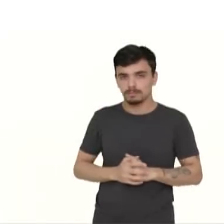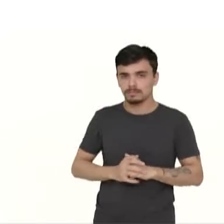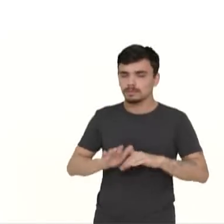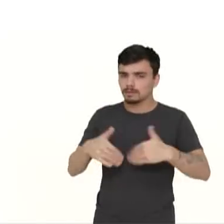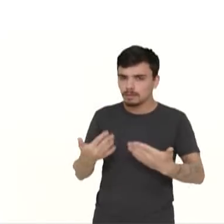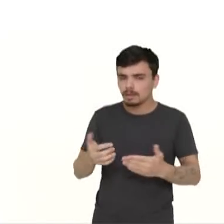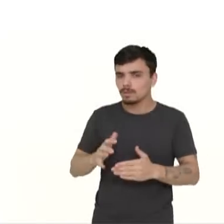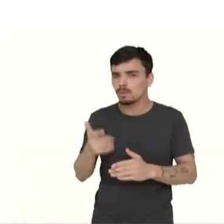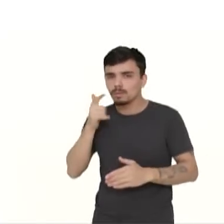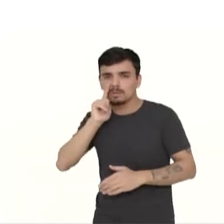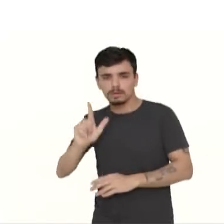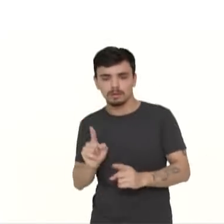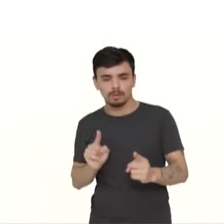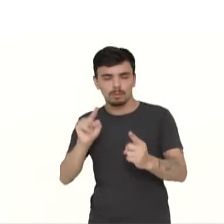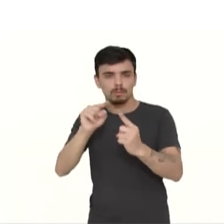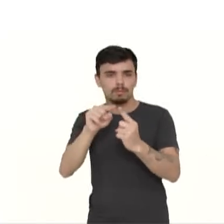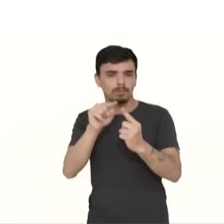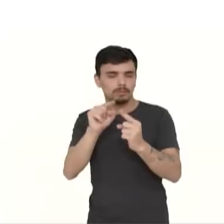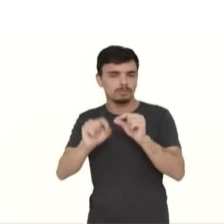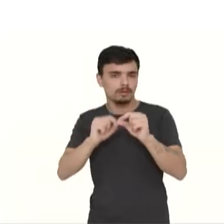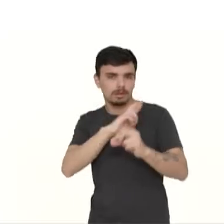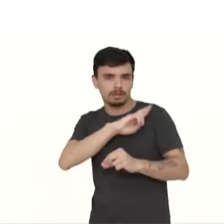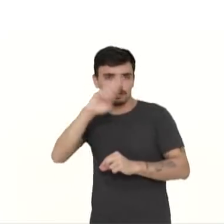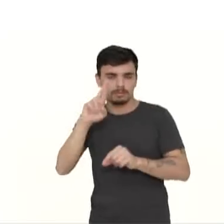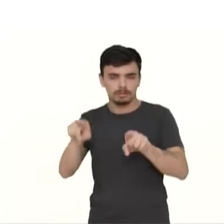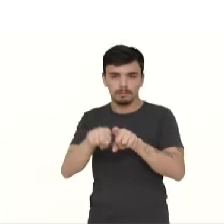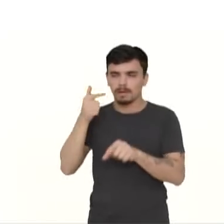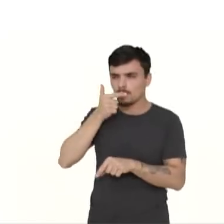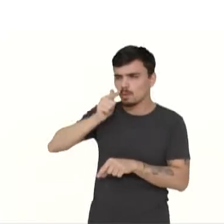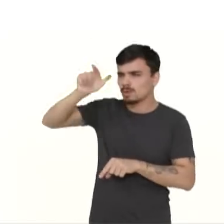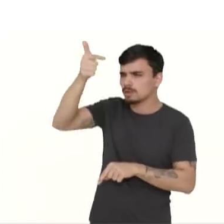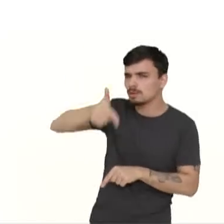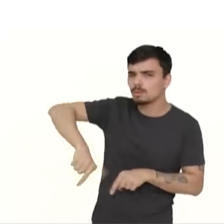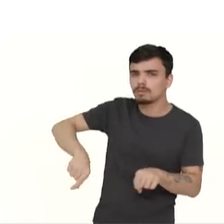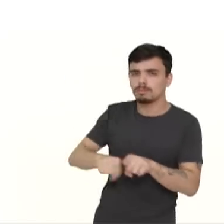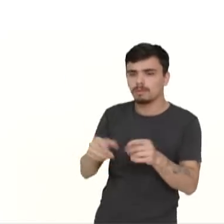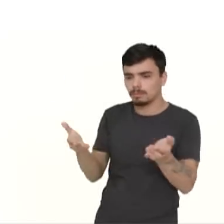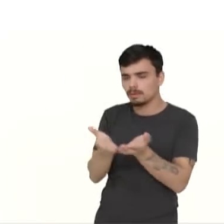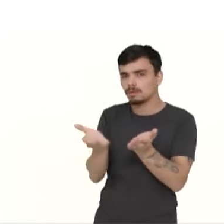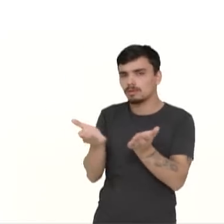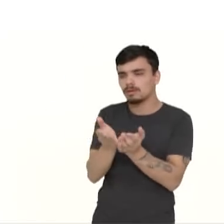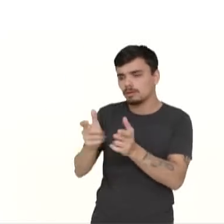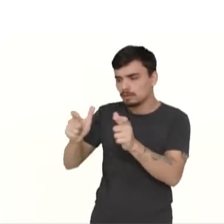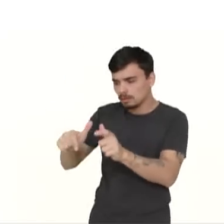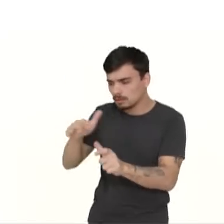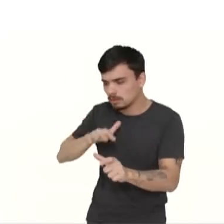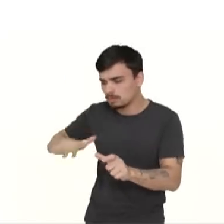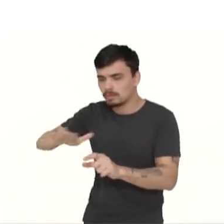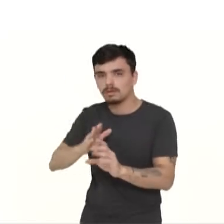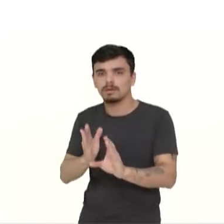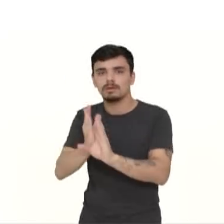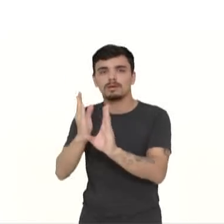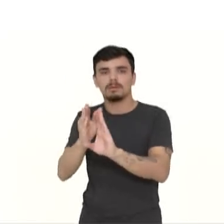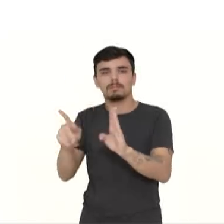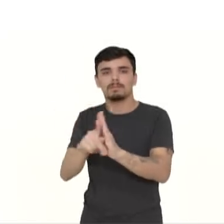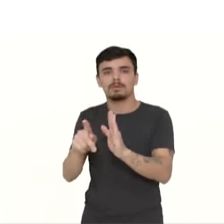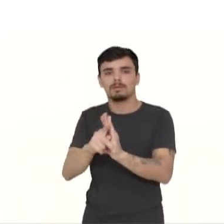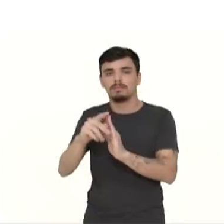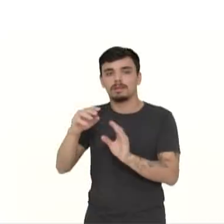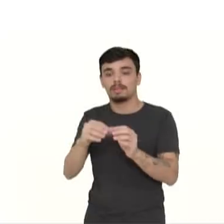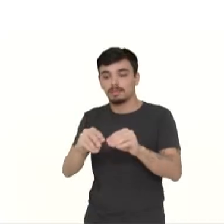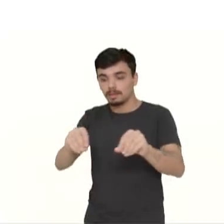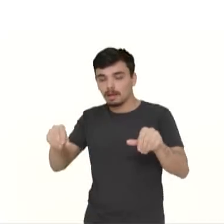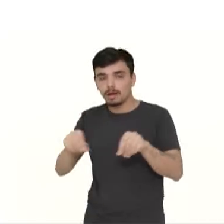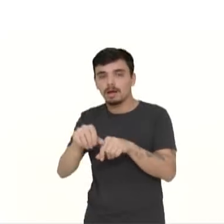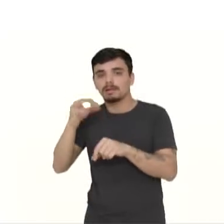Apesar de não alcançar os seus objetivos religiosos, né, de reconquista ali para os cristãos dos territórios localizados na chamada Terra